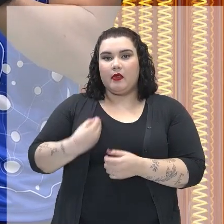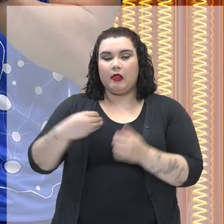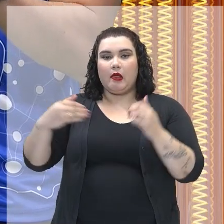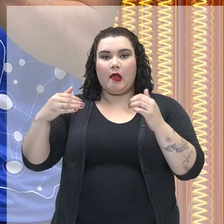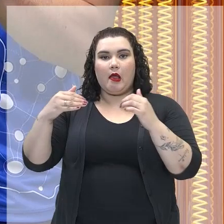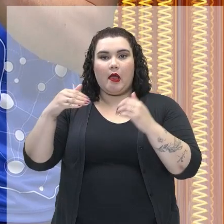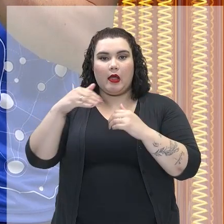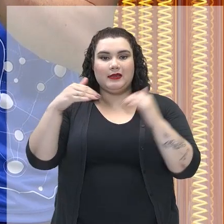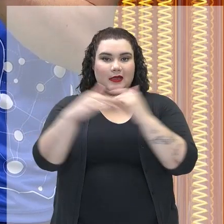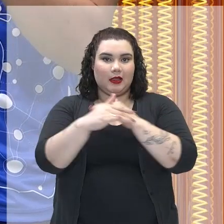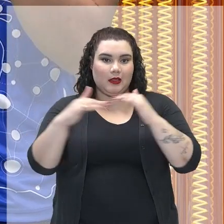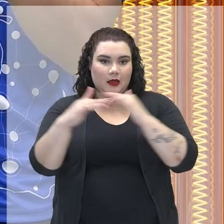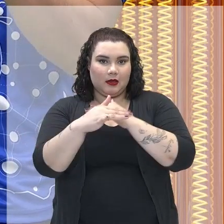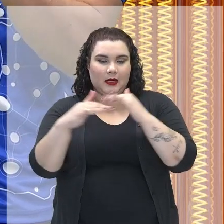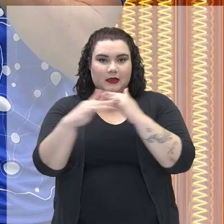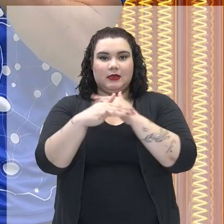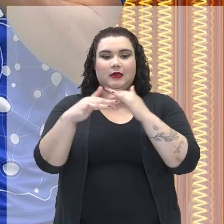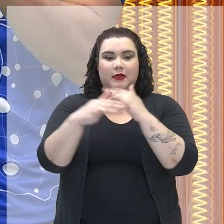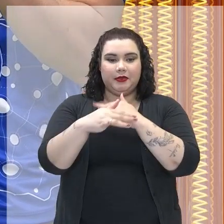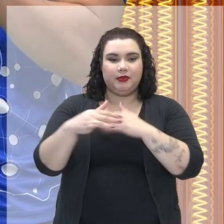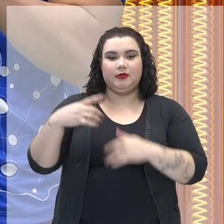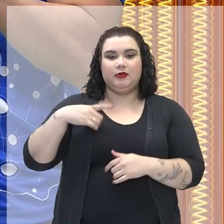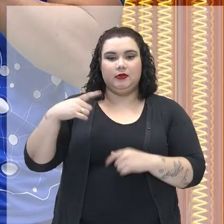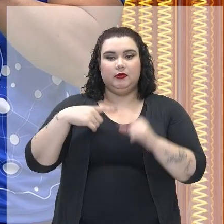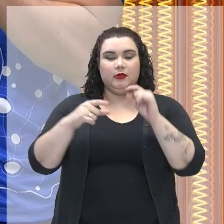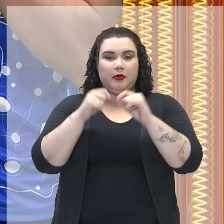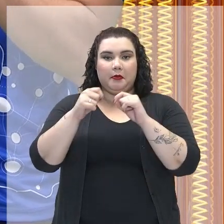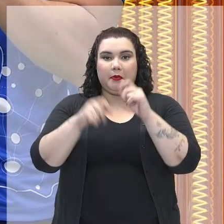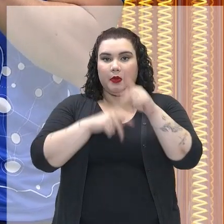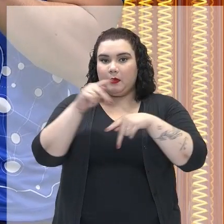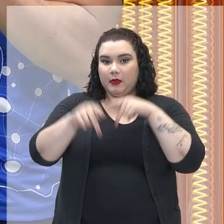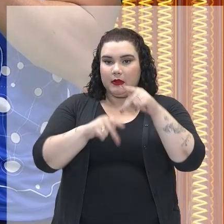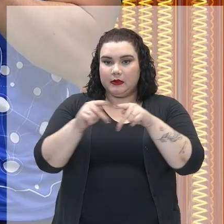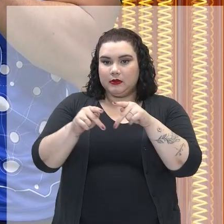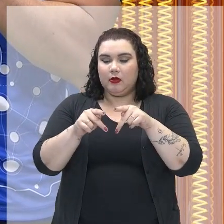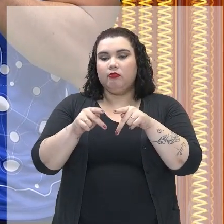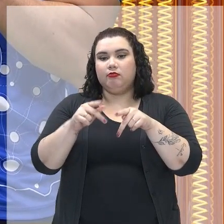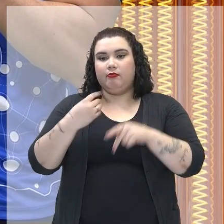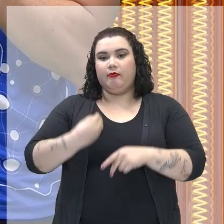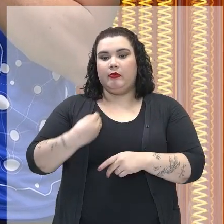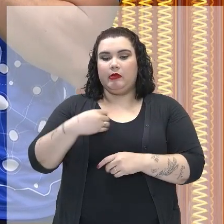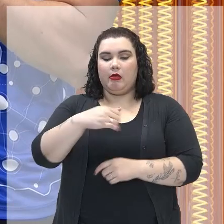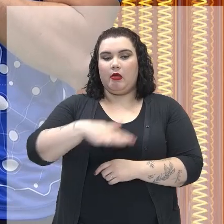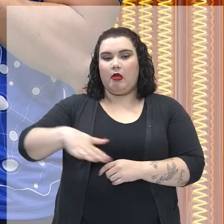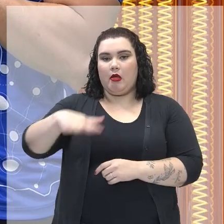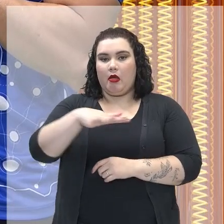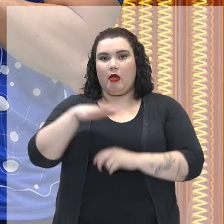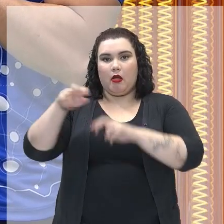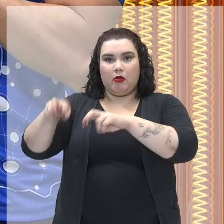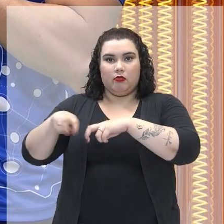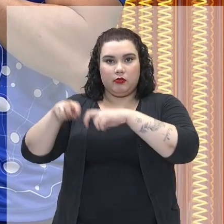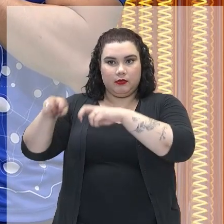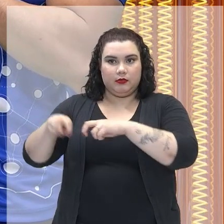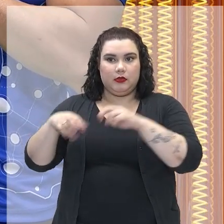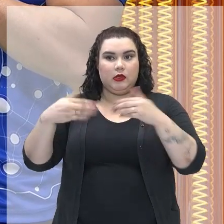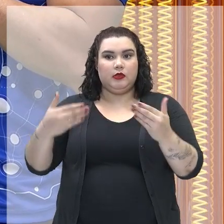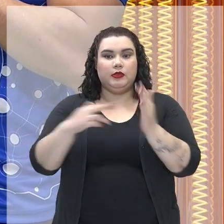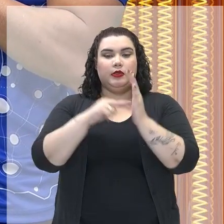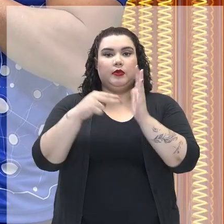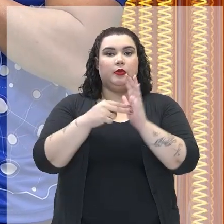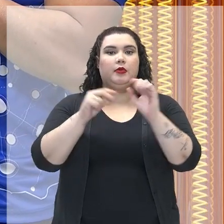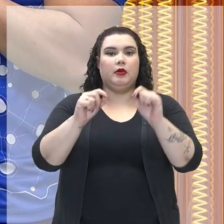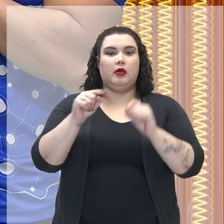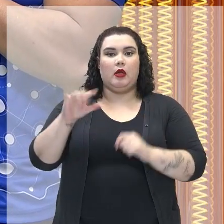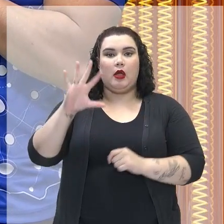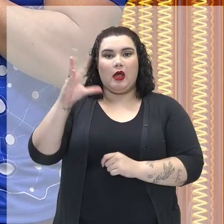urbanas, ou seja, em torno de 60% para mais da população vive em áreas rurais. Isso significa dizer que nesse caso aqui da